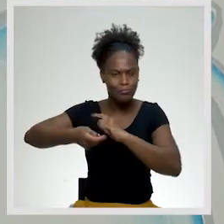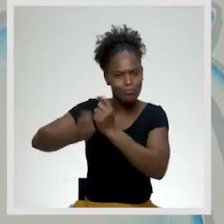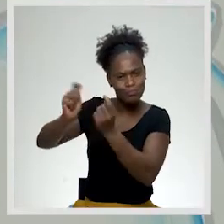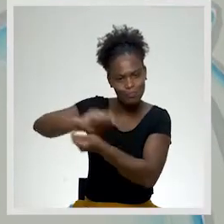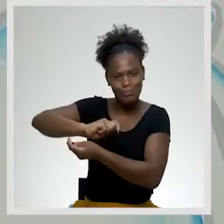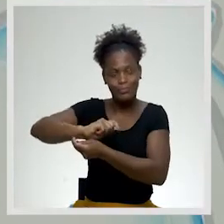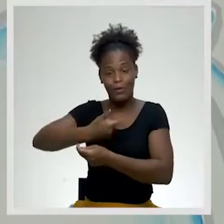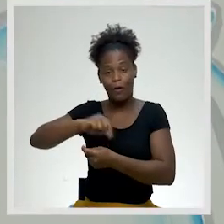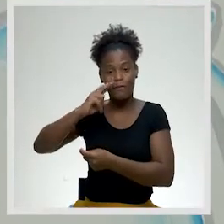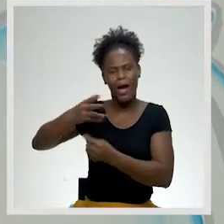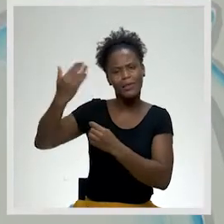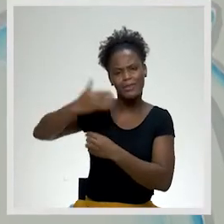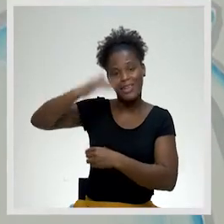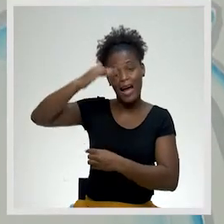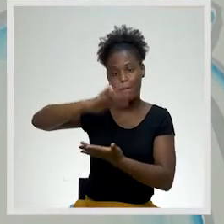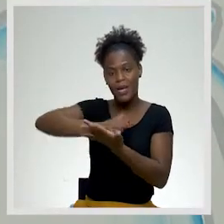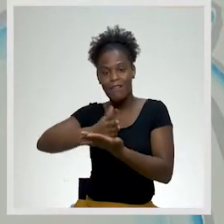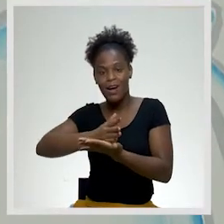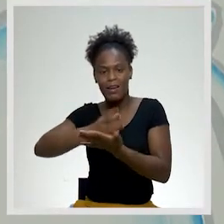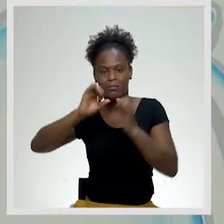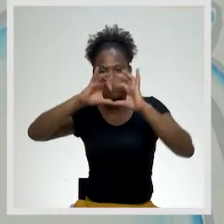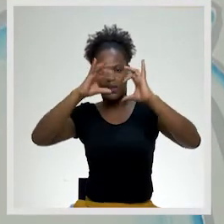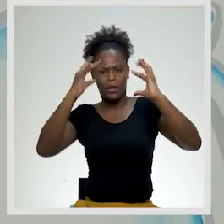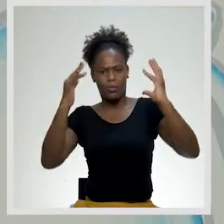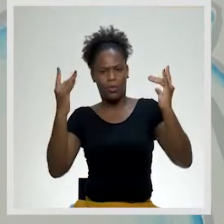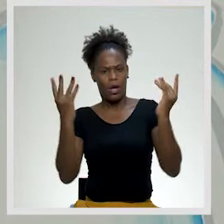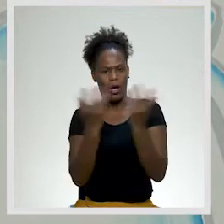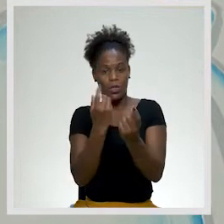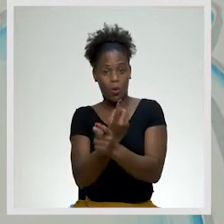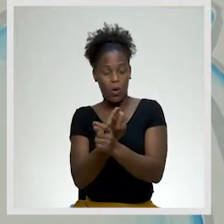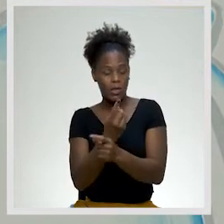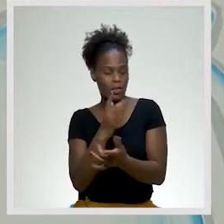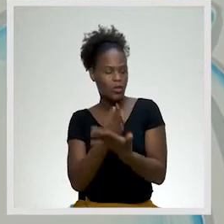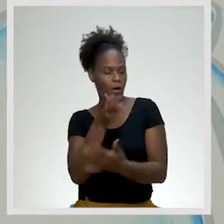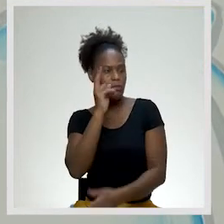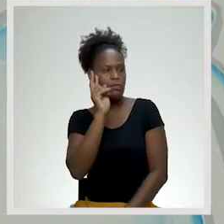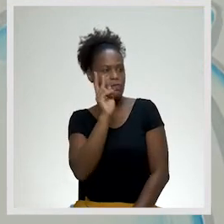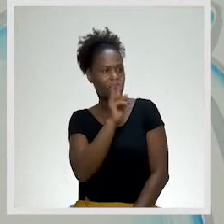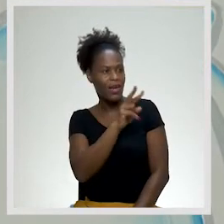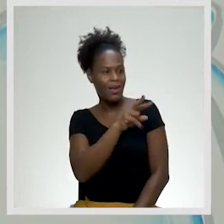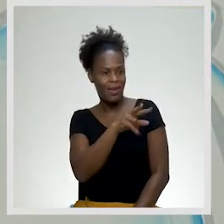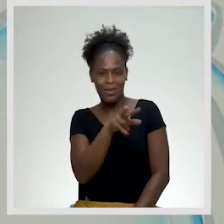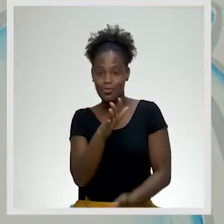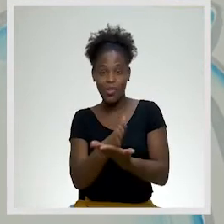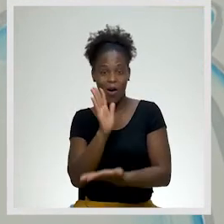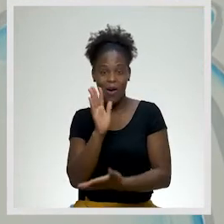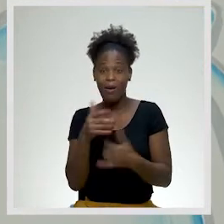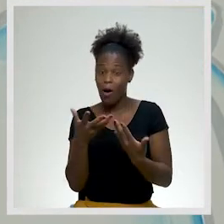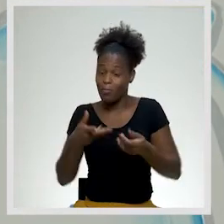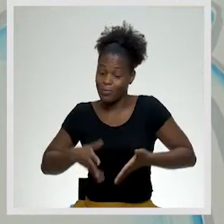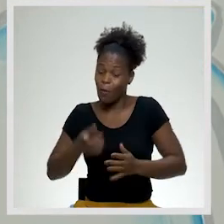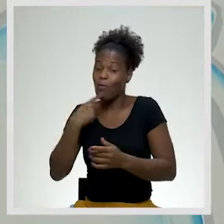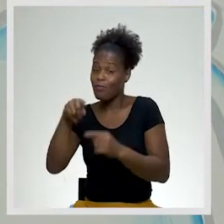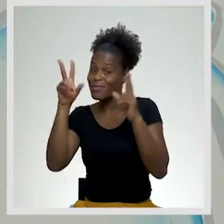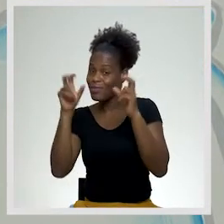que na Idade Medieval, a natureza era algo que tinha que ser apenas contemplado. E com o Renascimento,